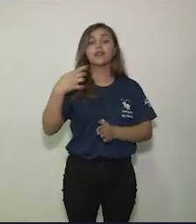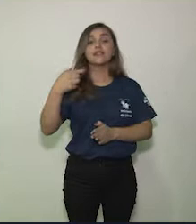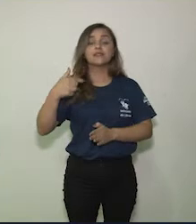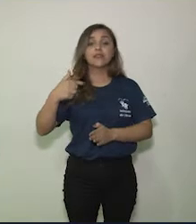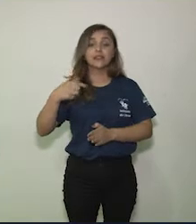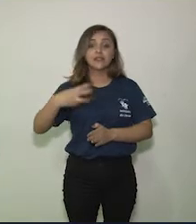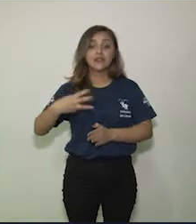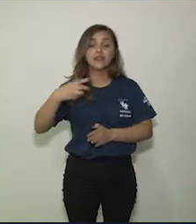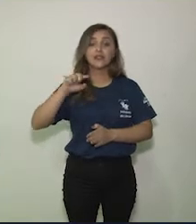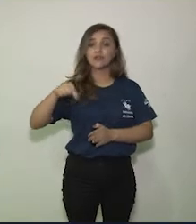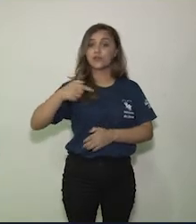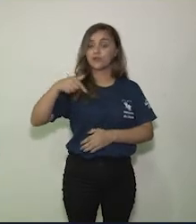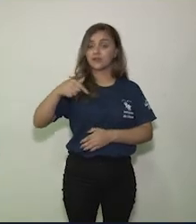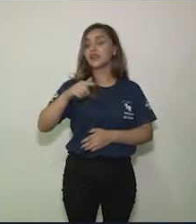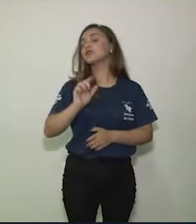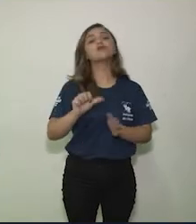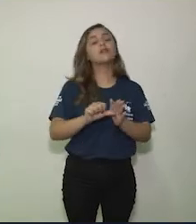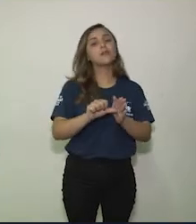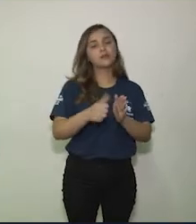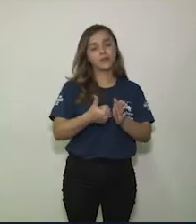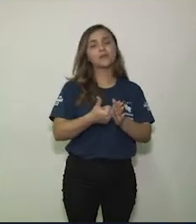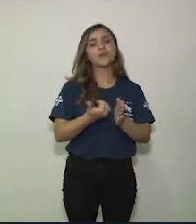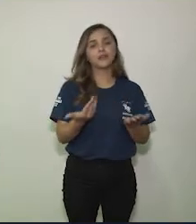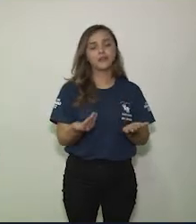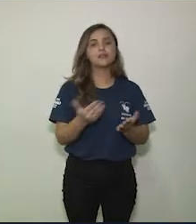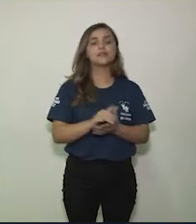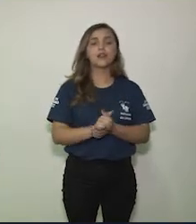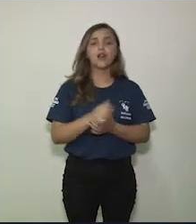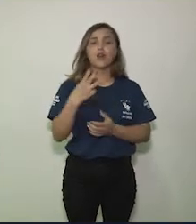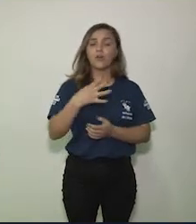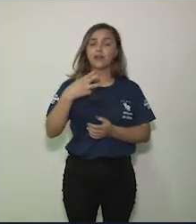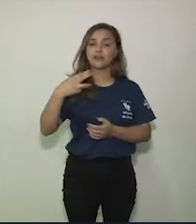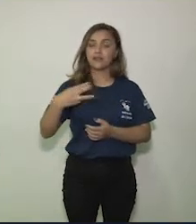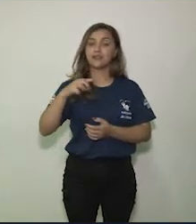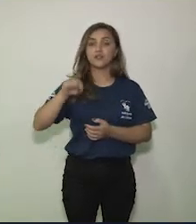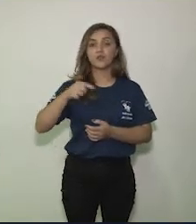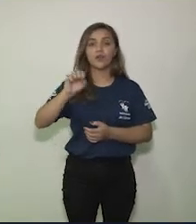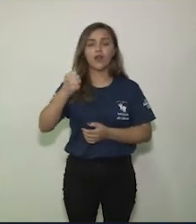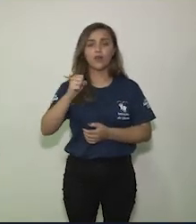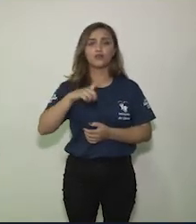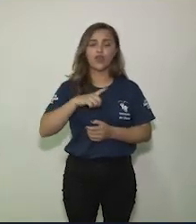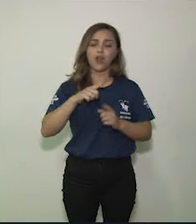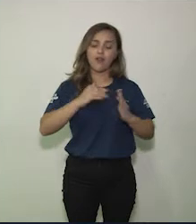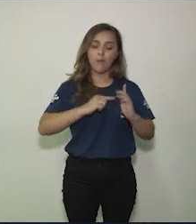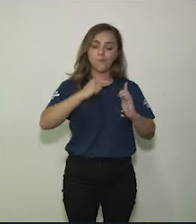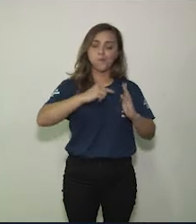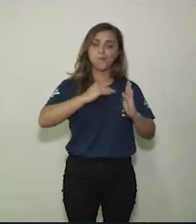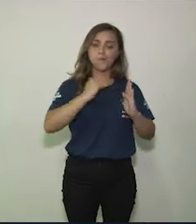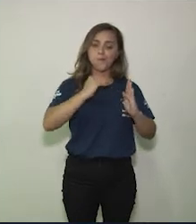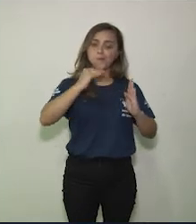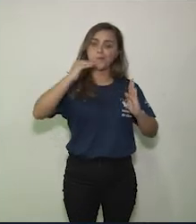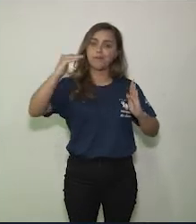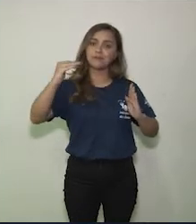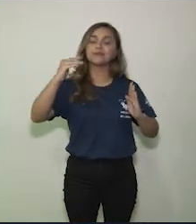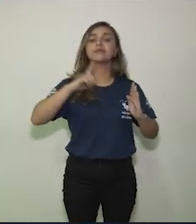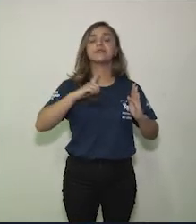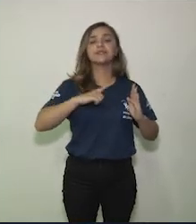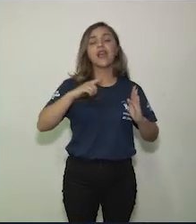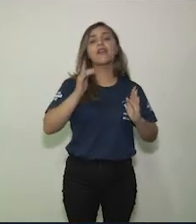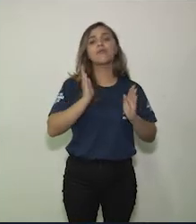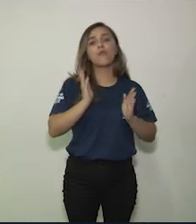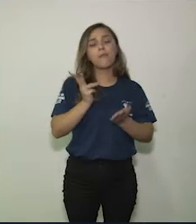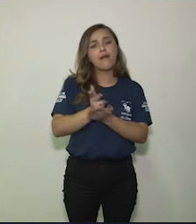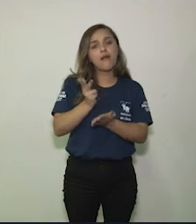e na fase 1, 32,8%. Então, ela é praticamente crescente e se mantém em torno de 40%.